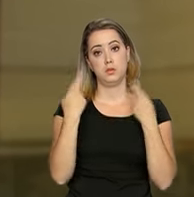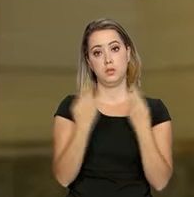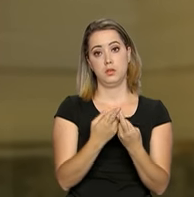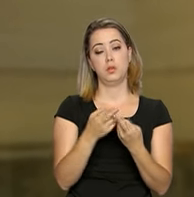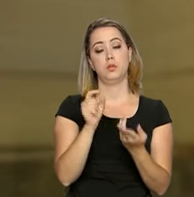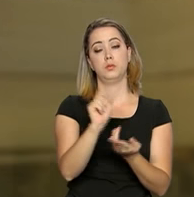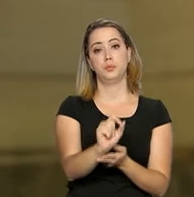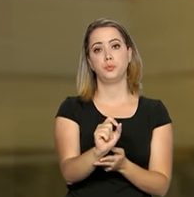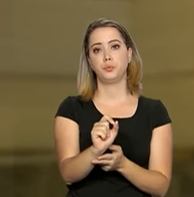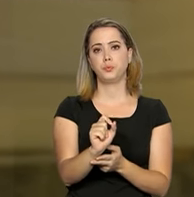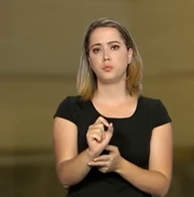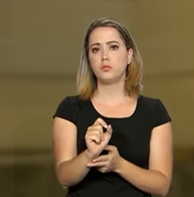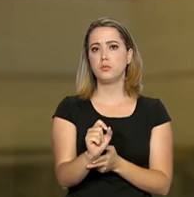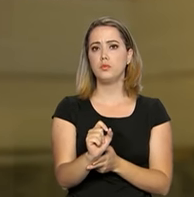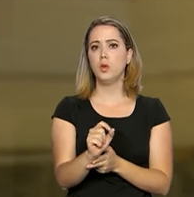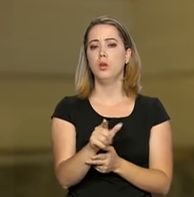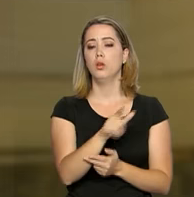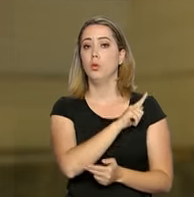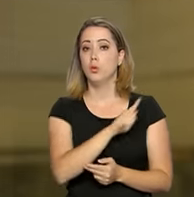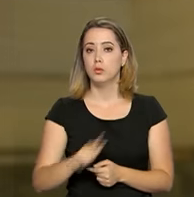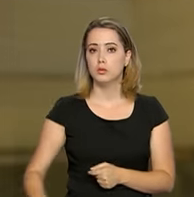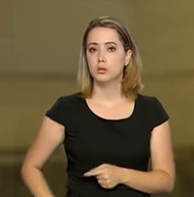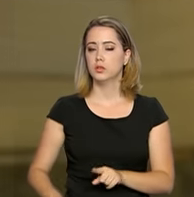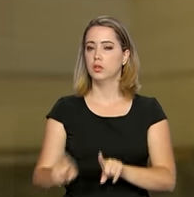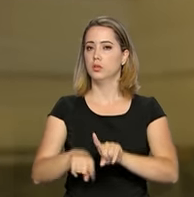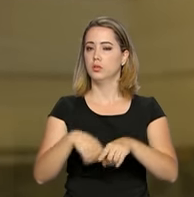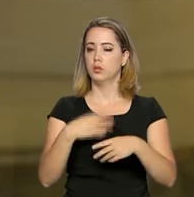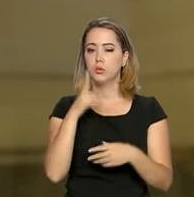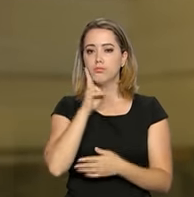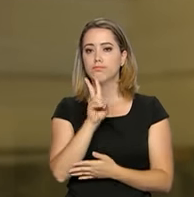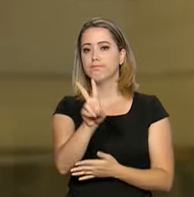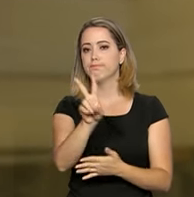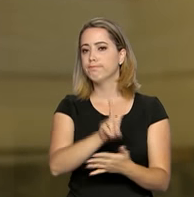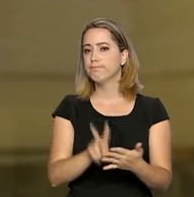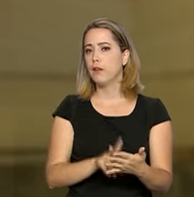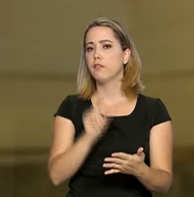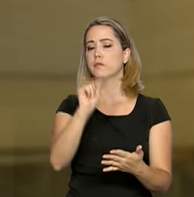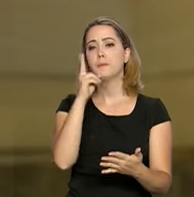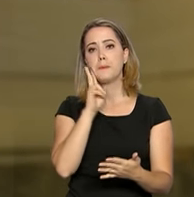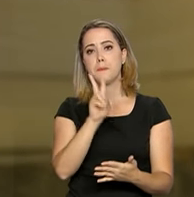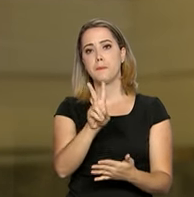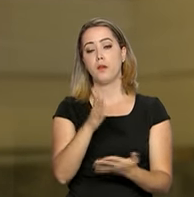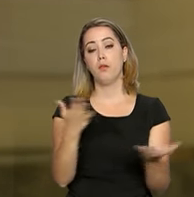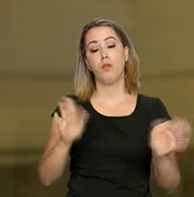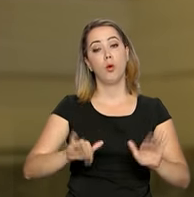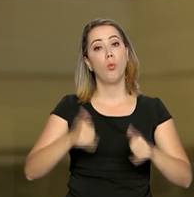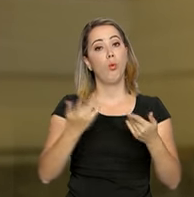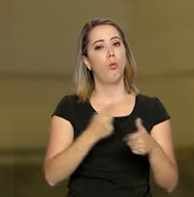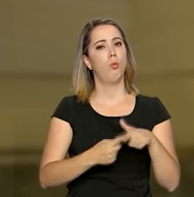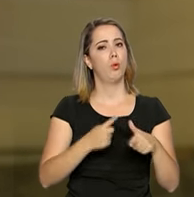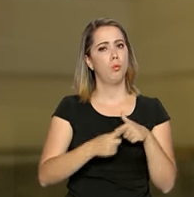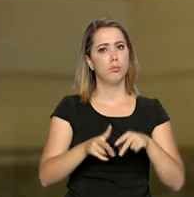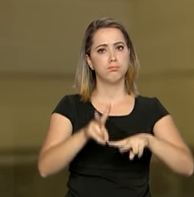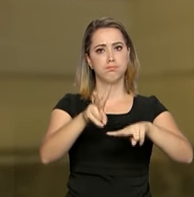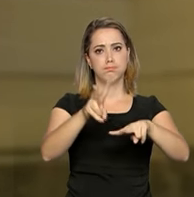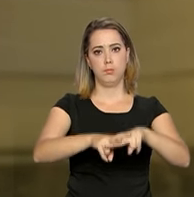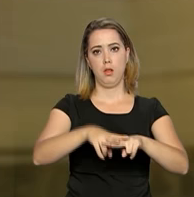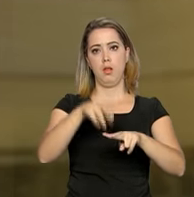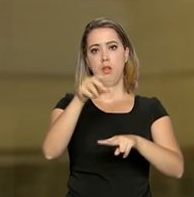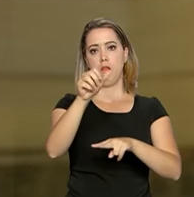Oliveira na qual além dessa avaliação do complexo penitenciário Aniz Jobim também vão ser